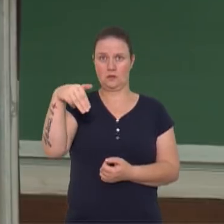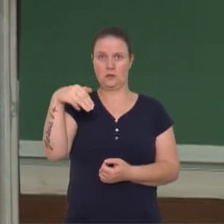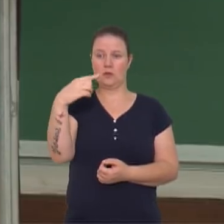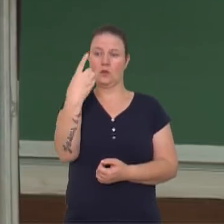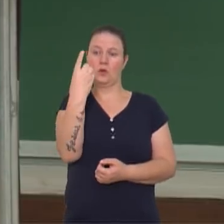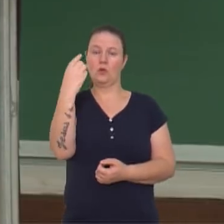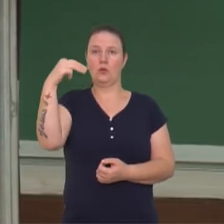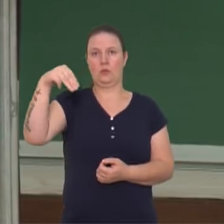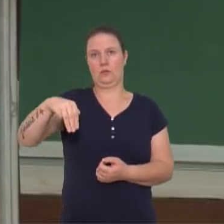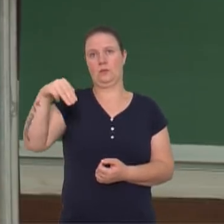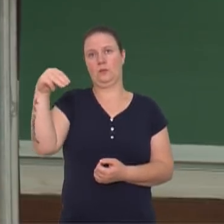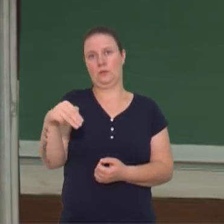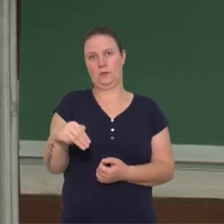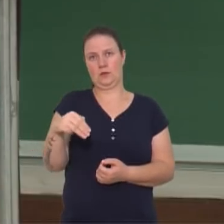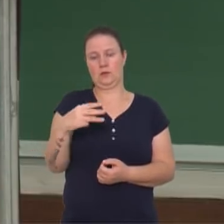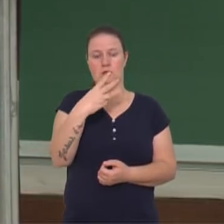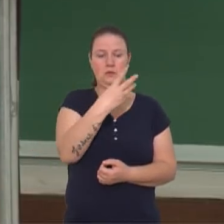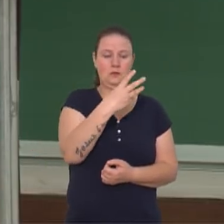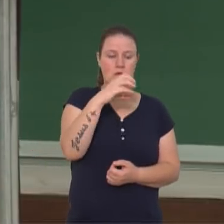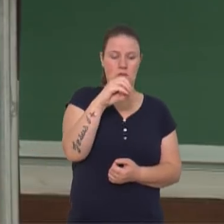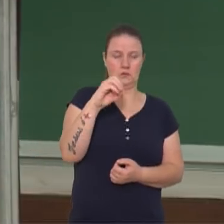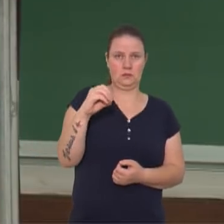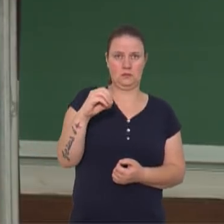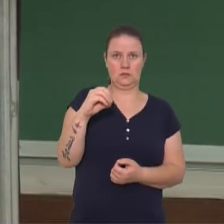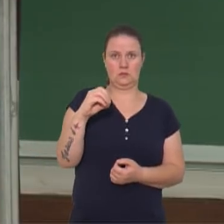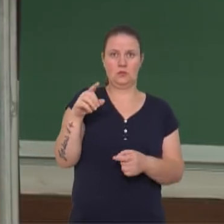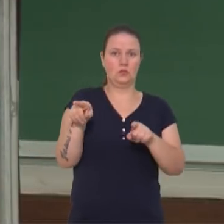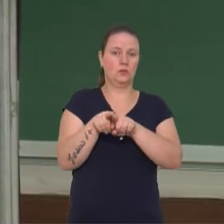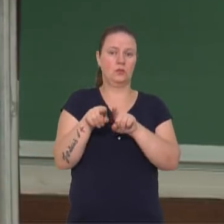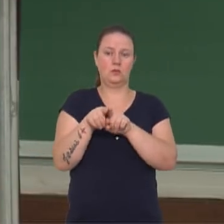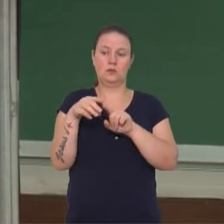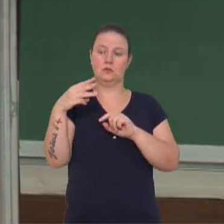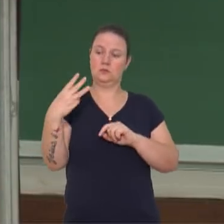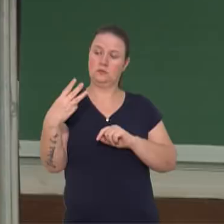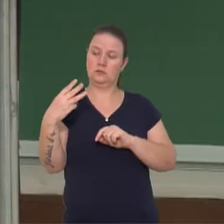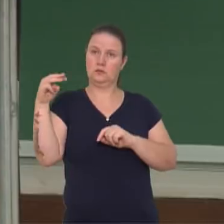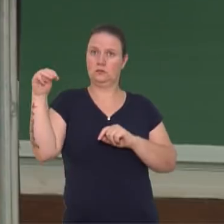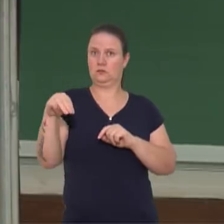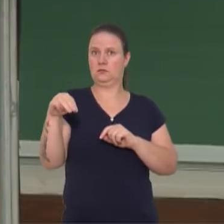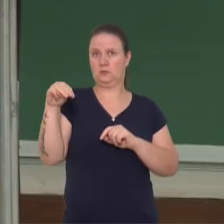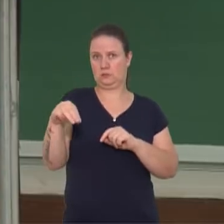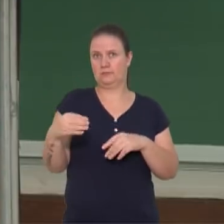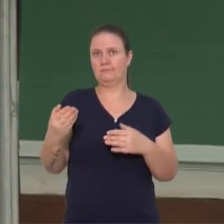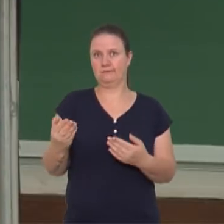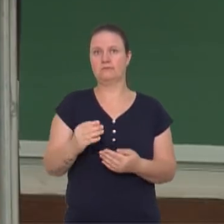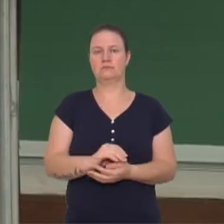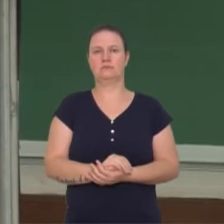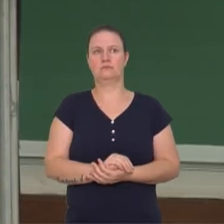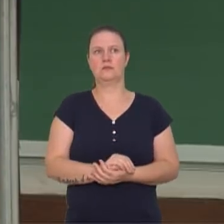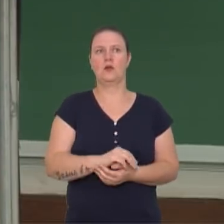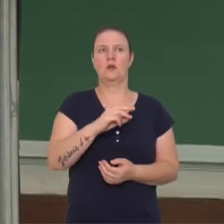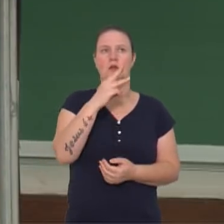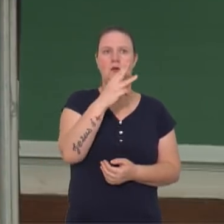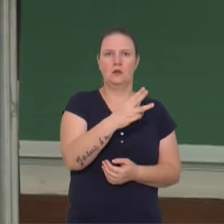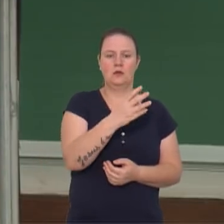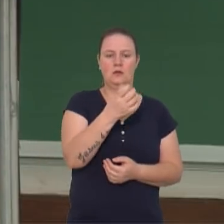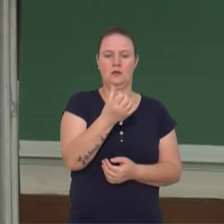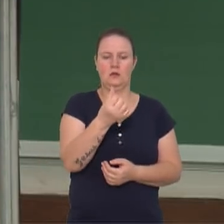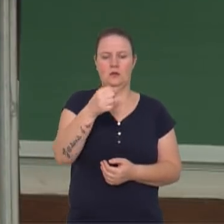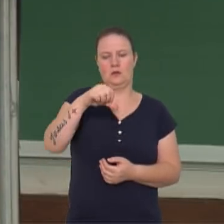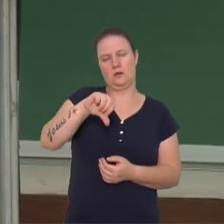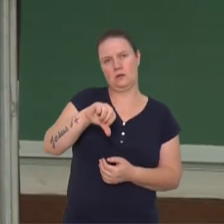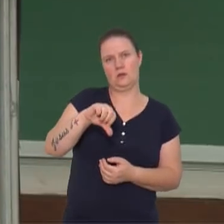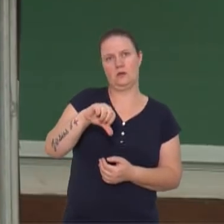metro. 300 são 3 metros, não é? Então, 369 centímetros vai ser